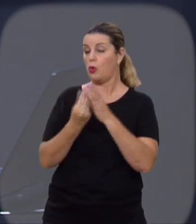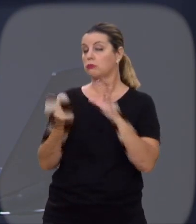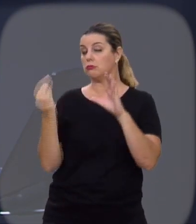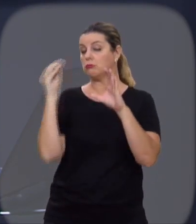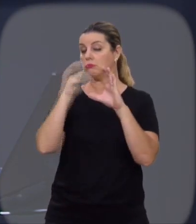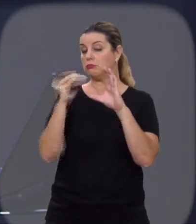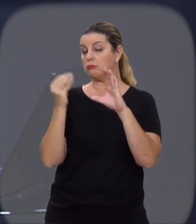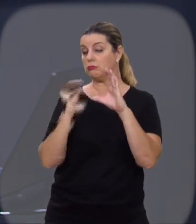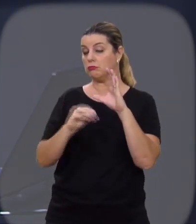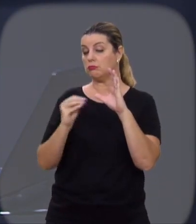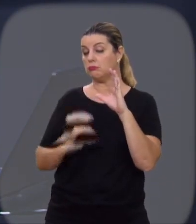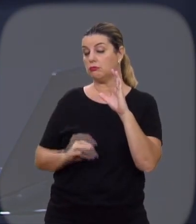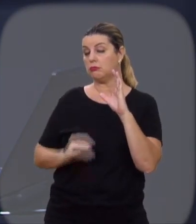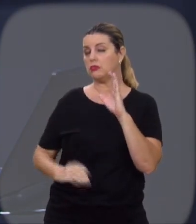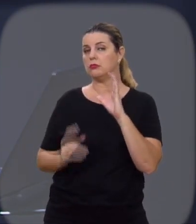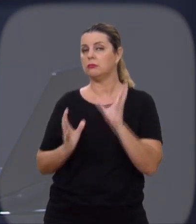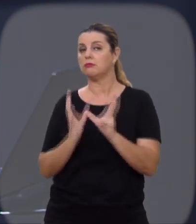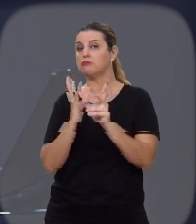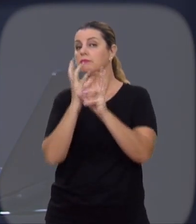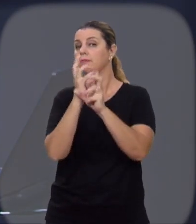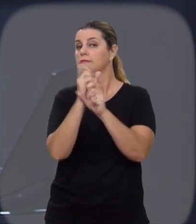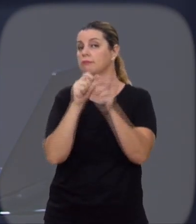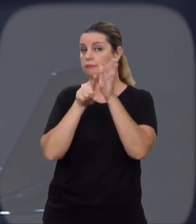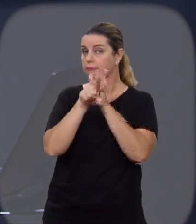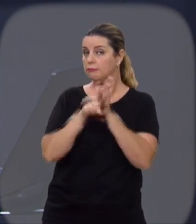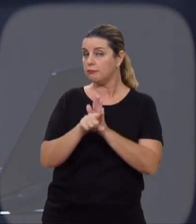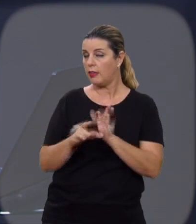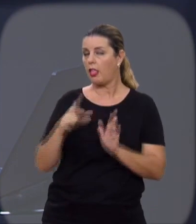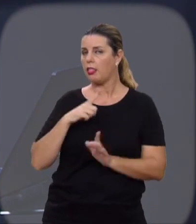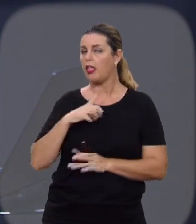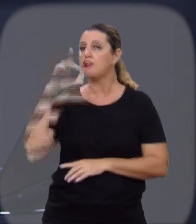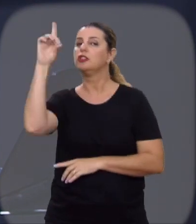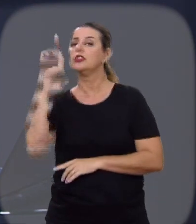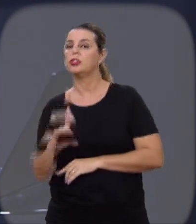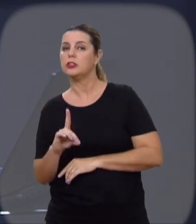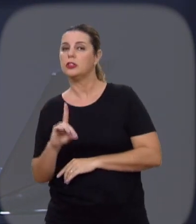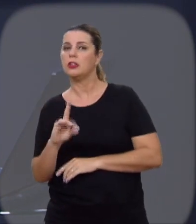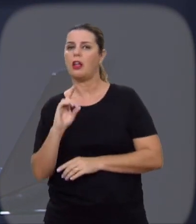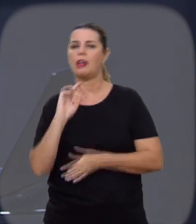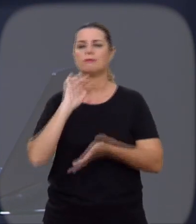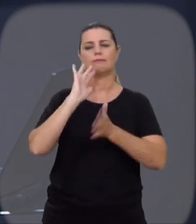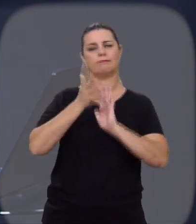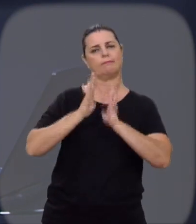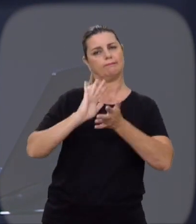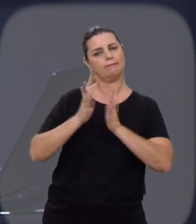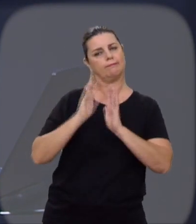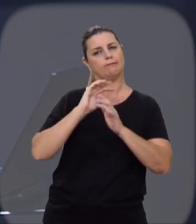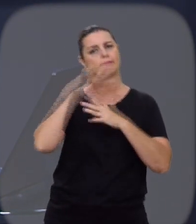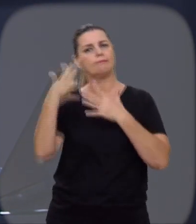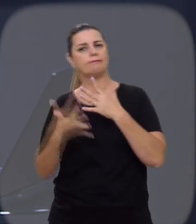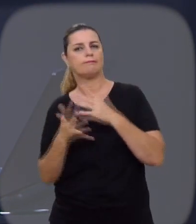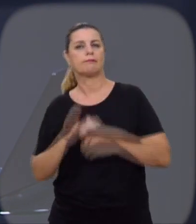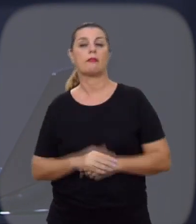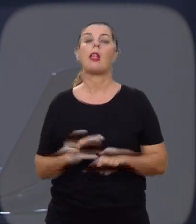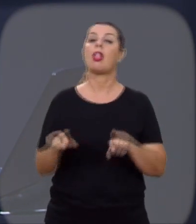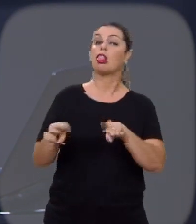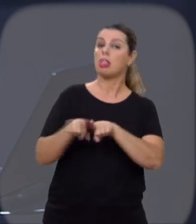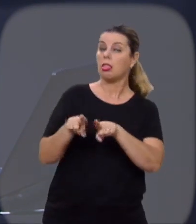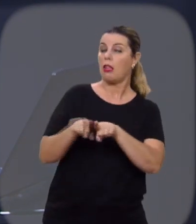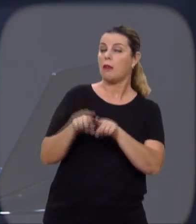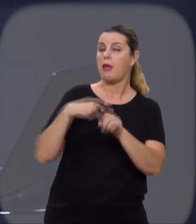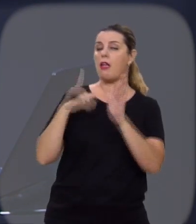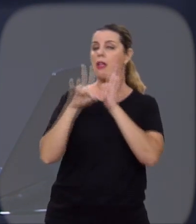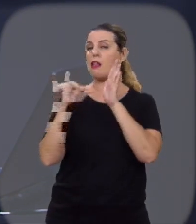dentro dessa estatística e todos eles têm direito à língua de sinais. Também essa lei,